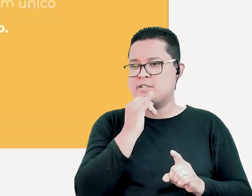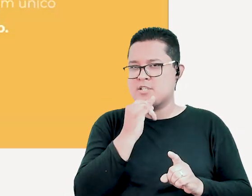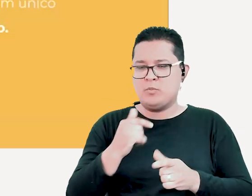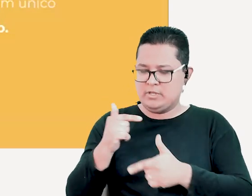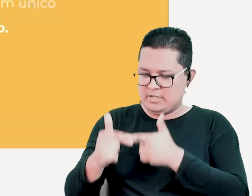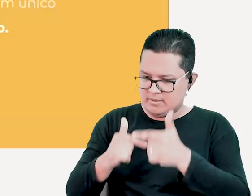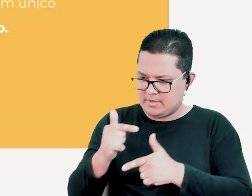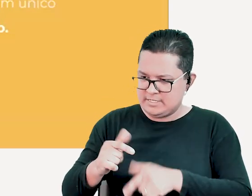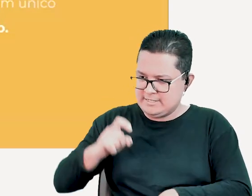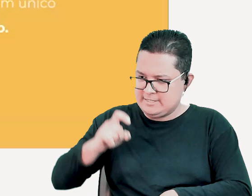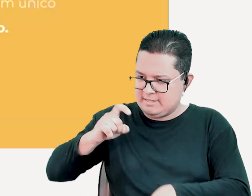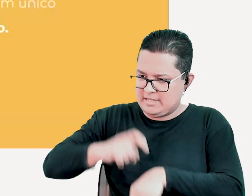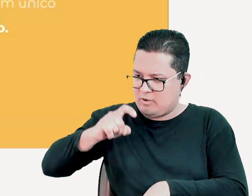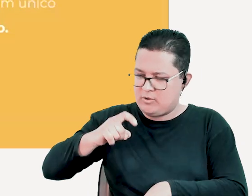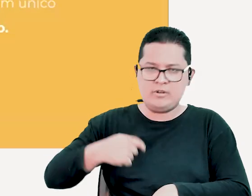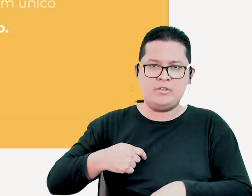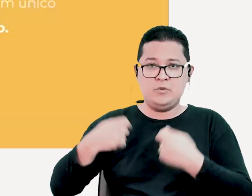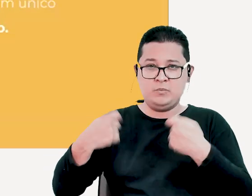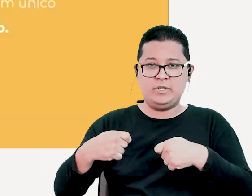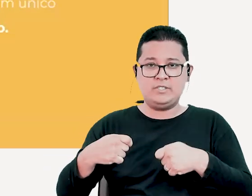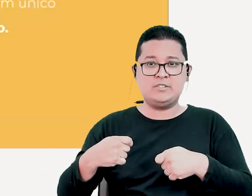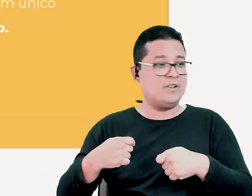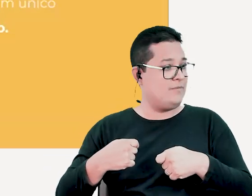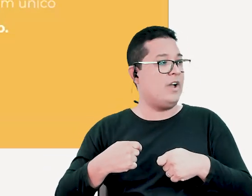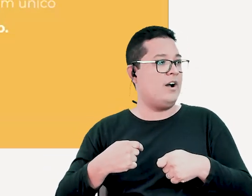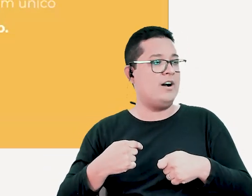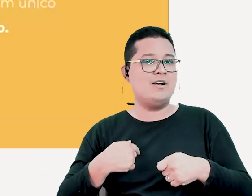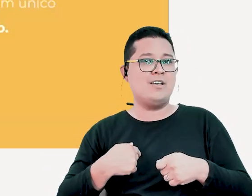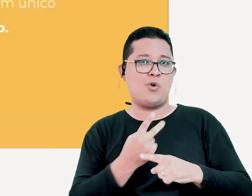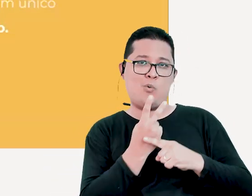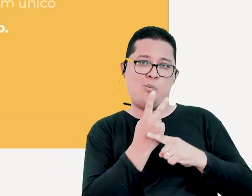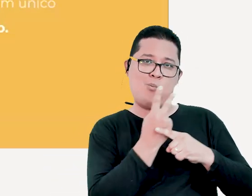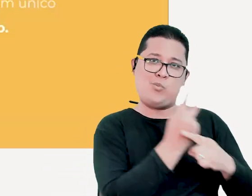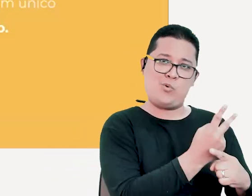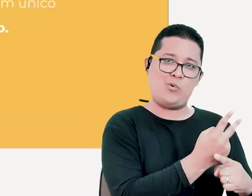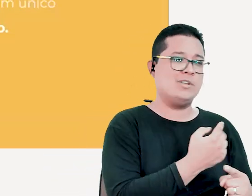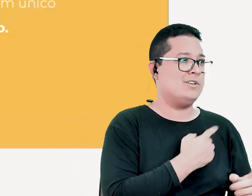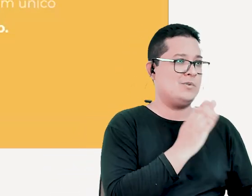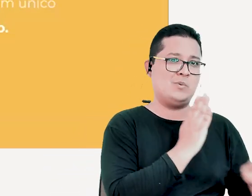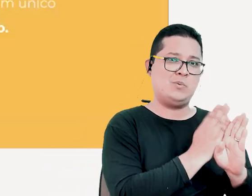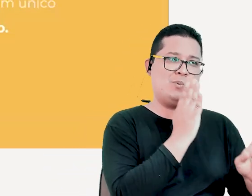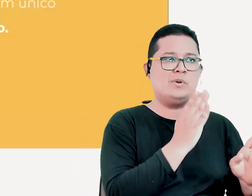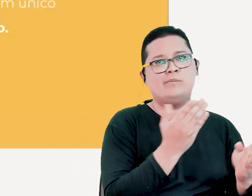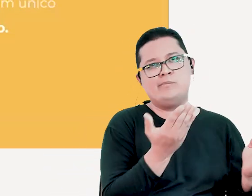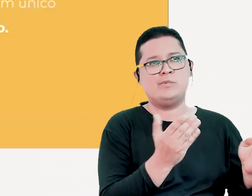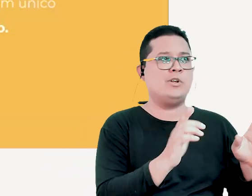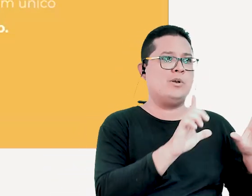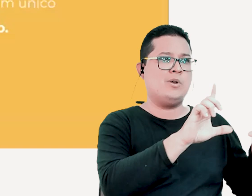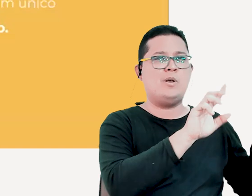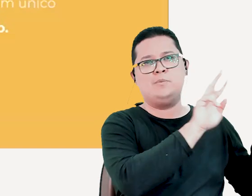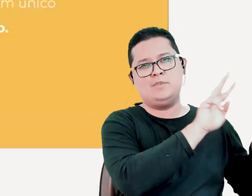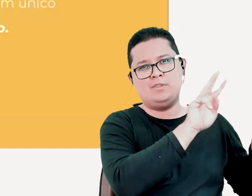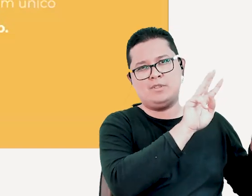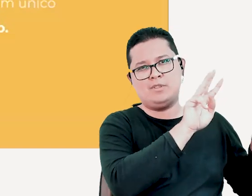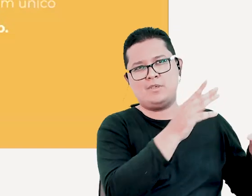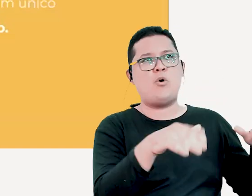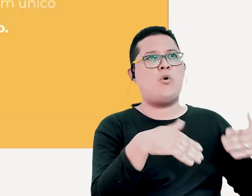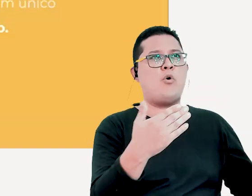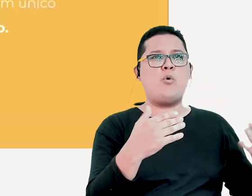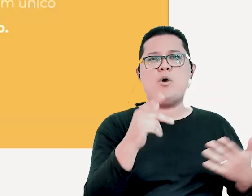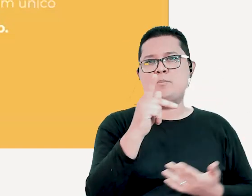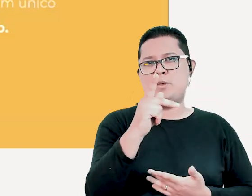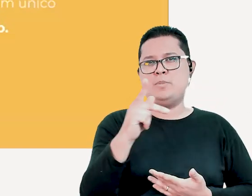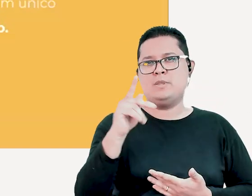da verdade, né? Seja essa plataforma, seja num PPT, seja num Figma